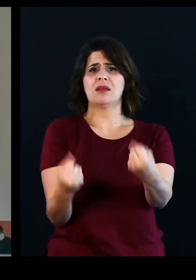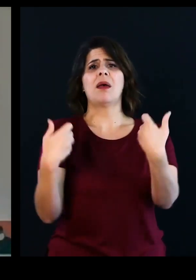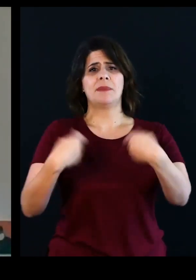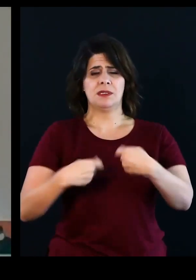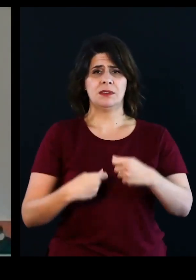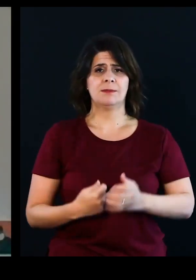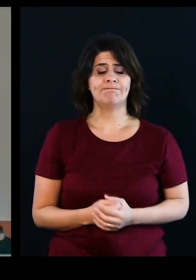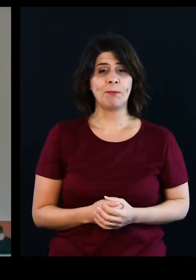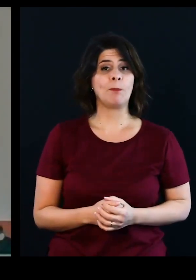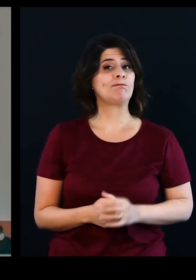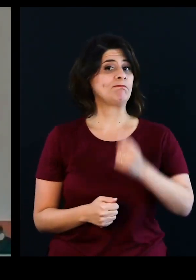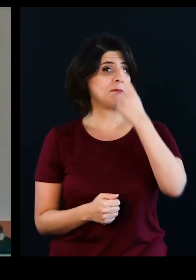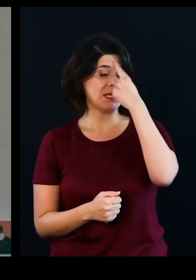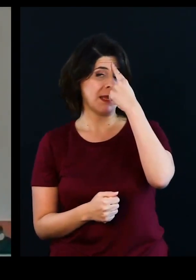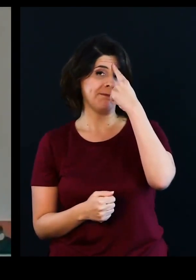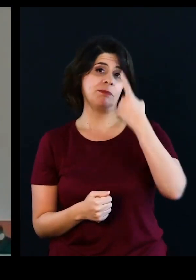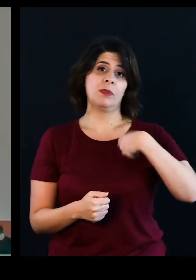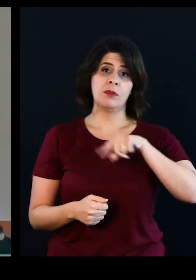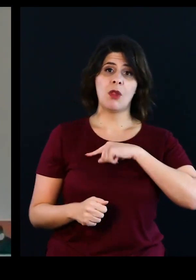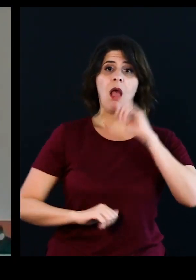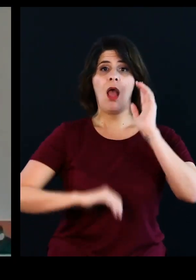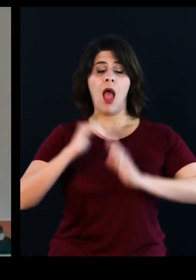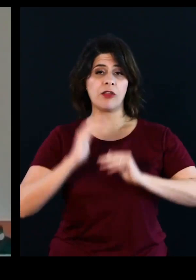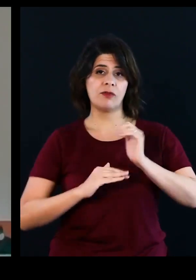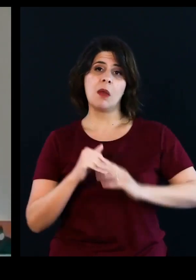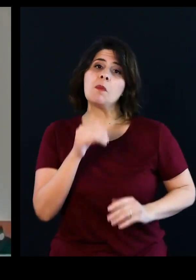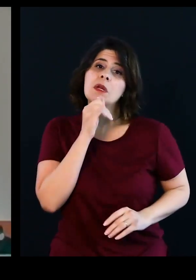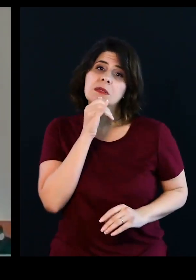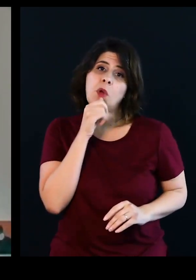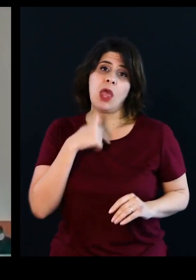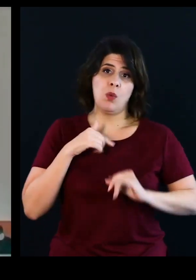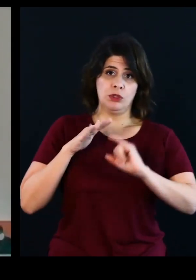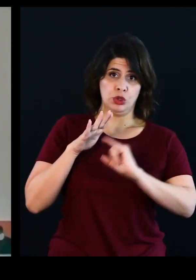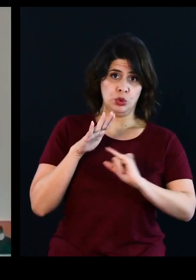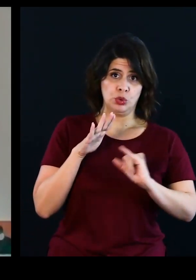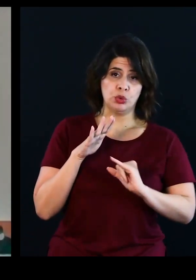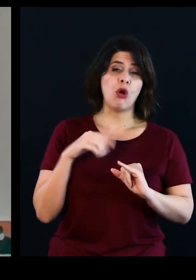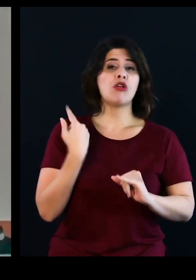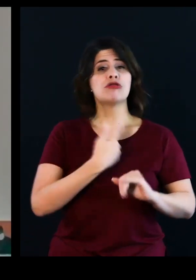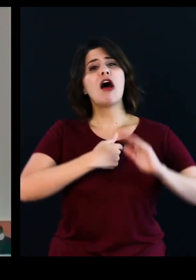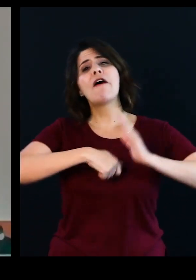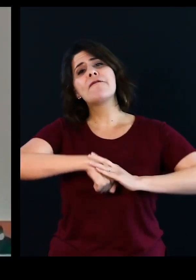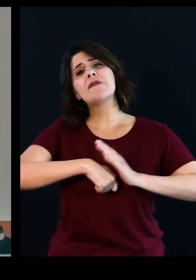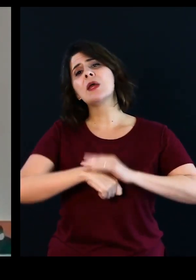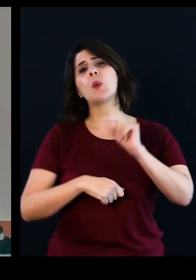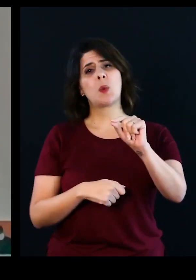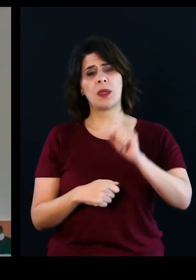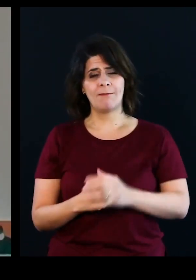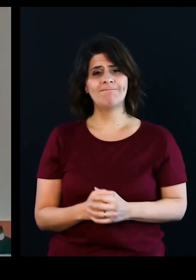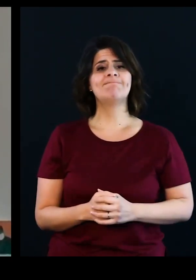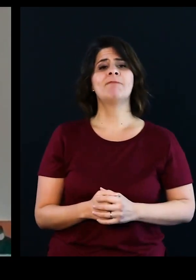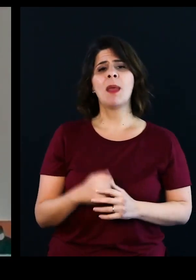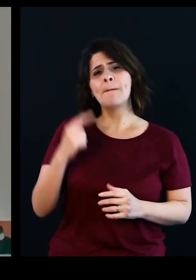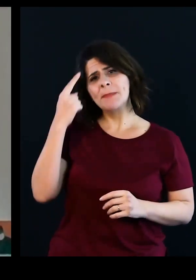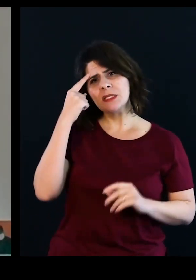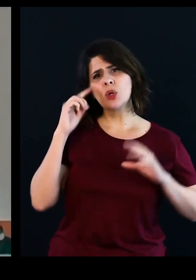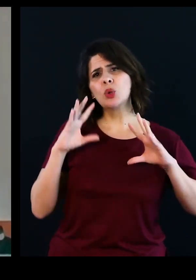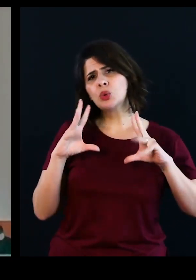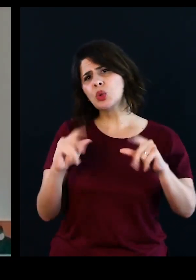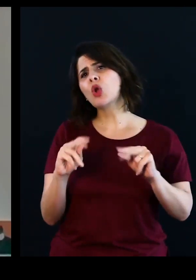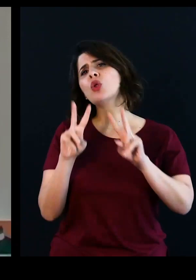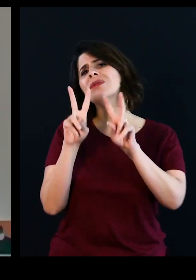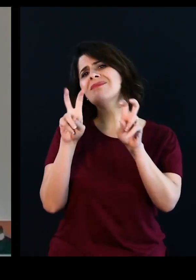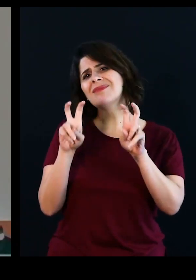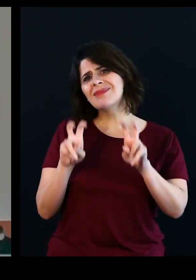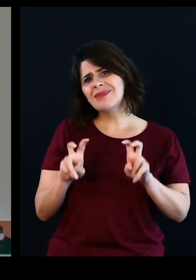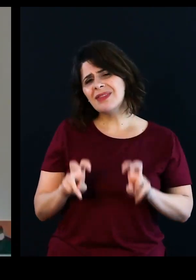nossas atividades, das atividades comuns do Instituto, o que nós fizemos foi centralizar as questões, transferir